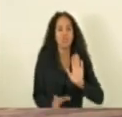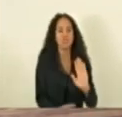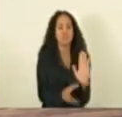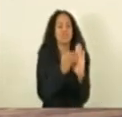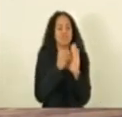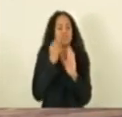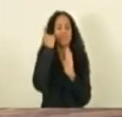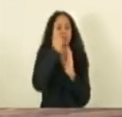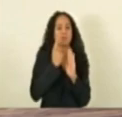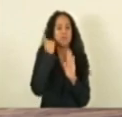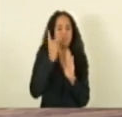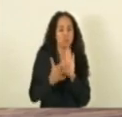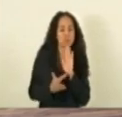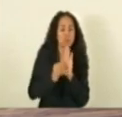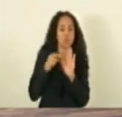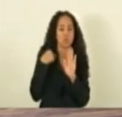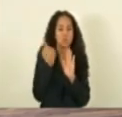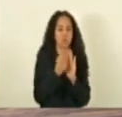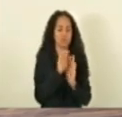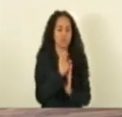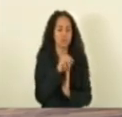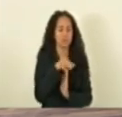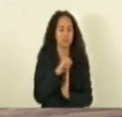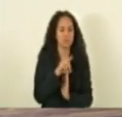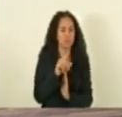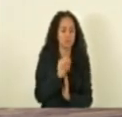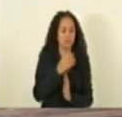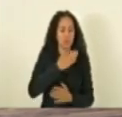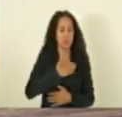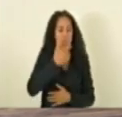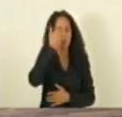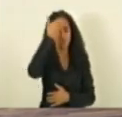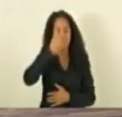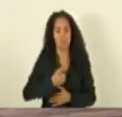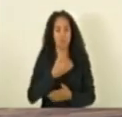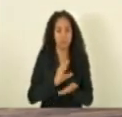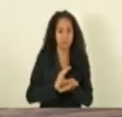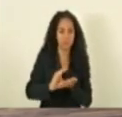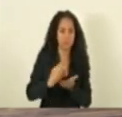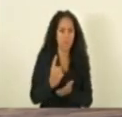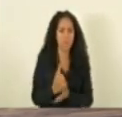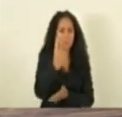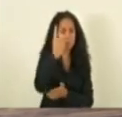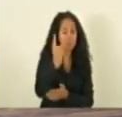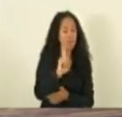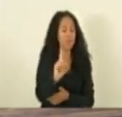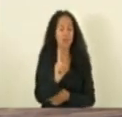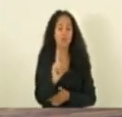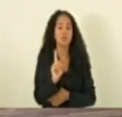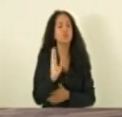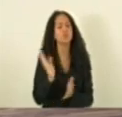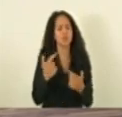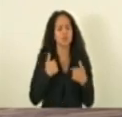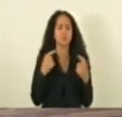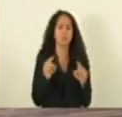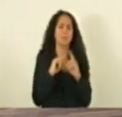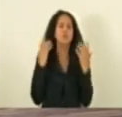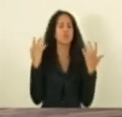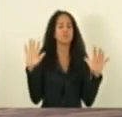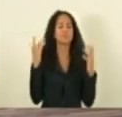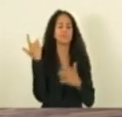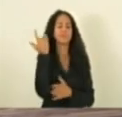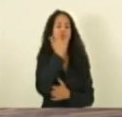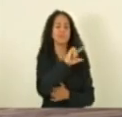parlamentares das nossas emendas, desse deputado que vos fala. Então, não é a primeira vez, mas eu estou comemorando que eu